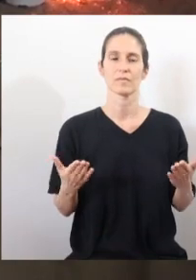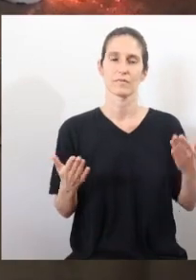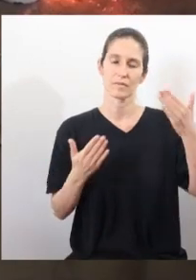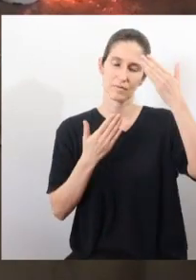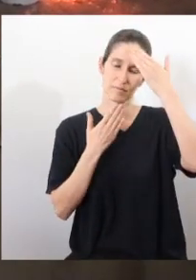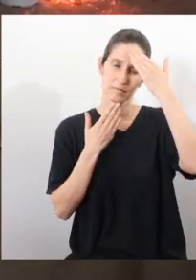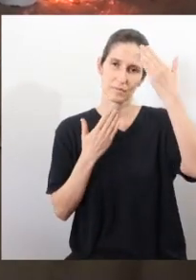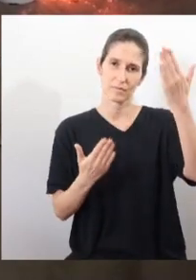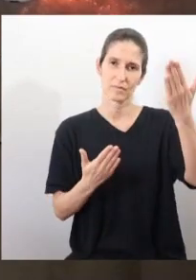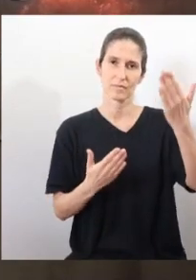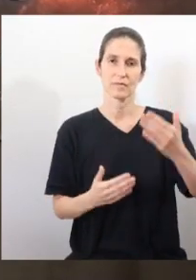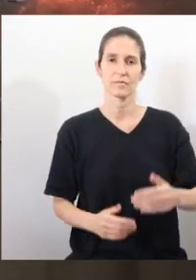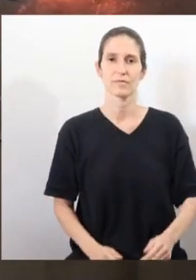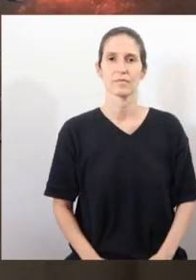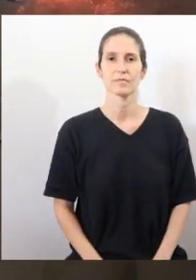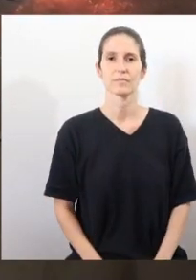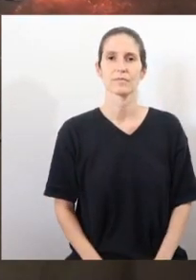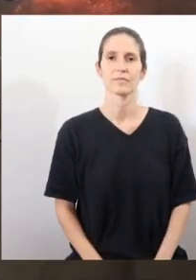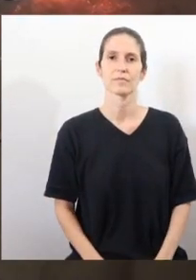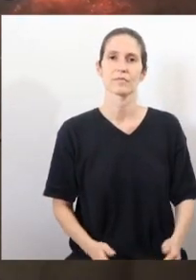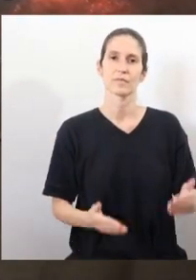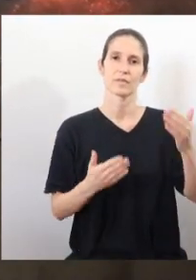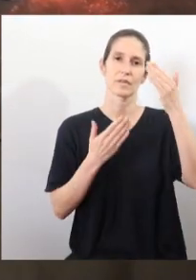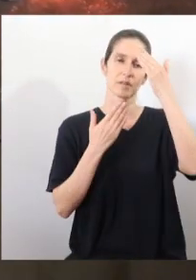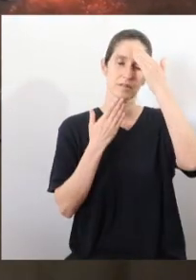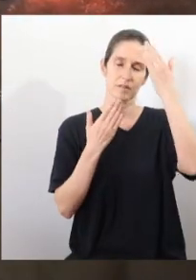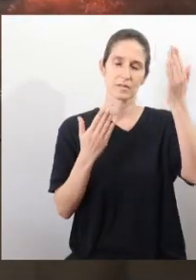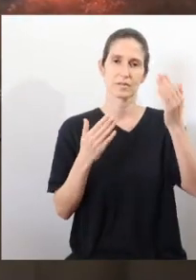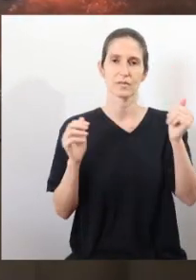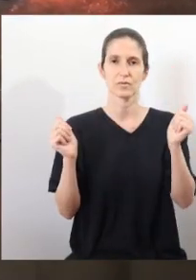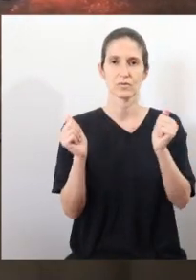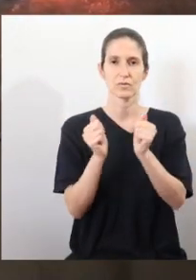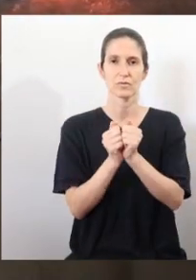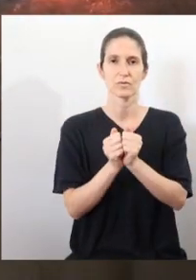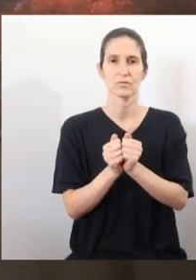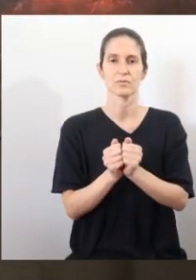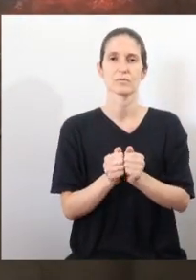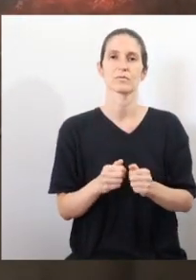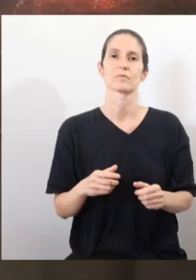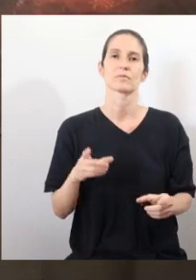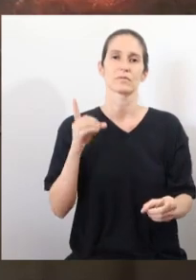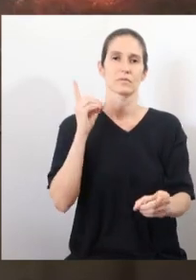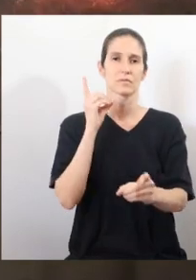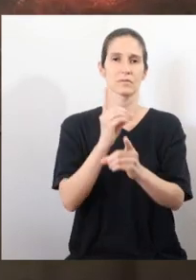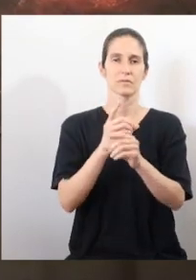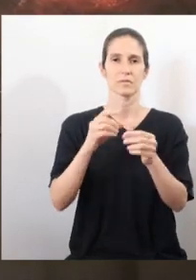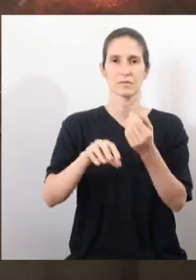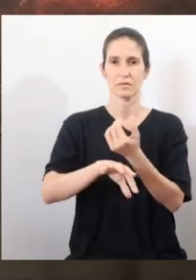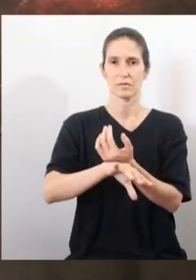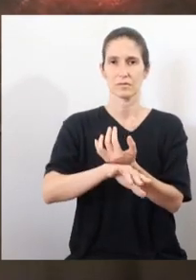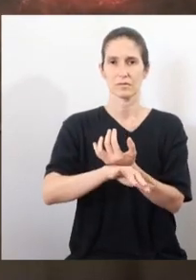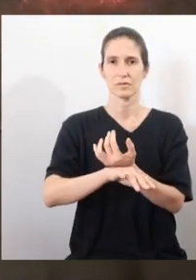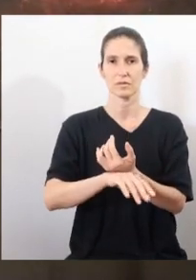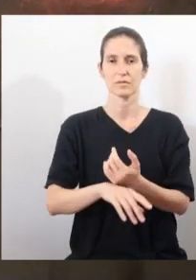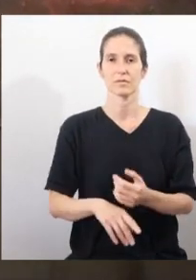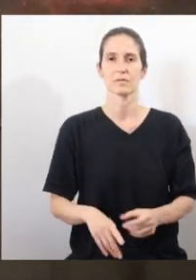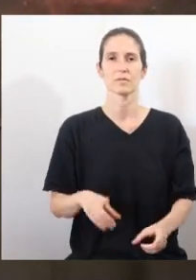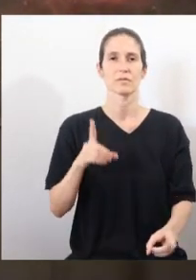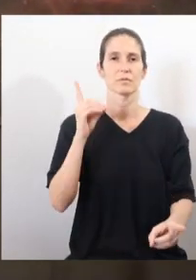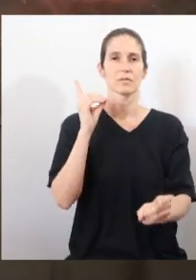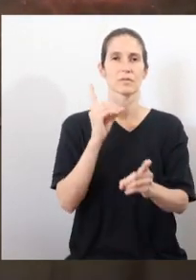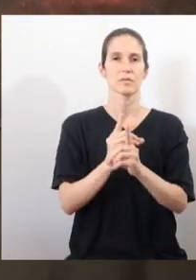Eu, nesse instante, eu agradeço. Agradeço a oportunidade de ter participado do